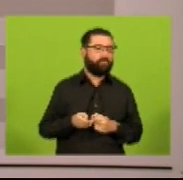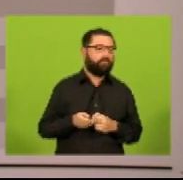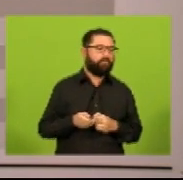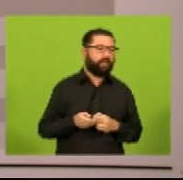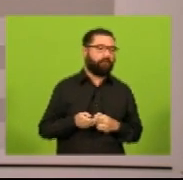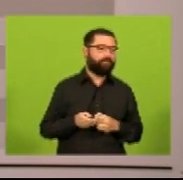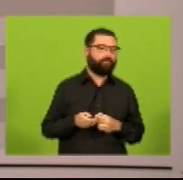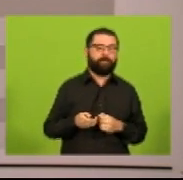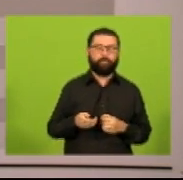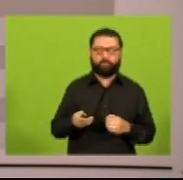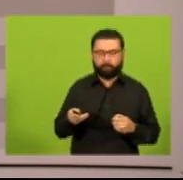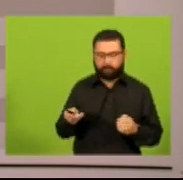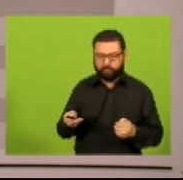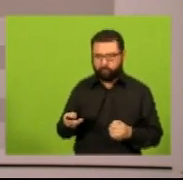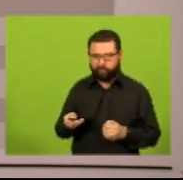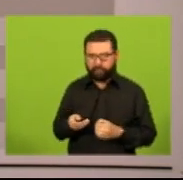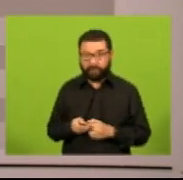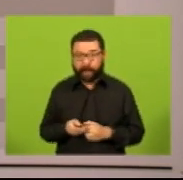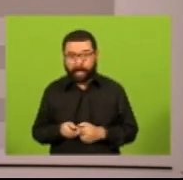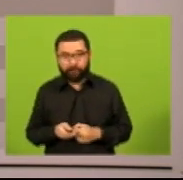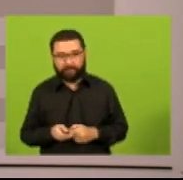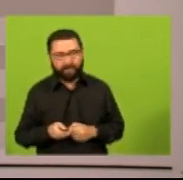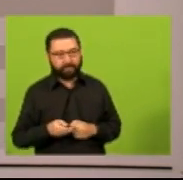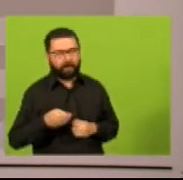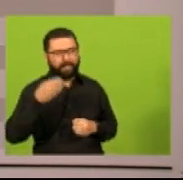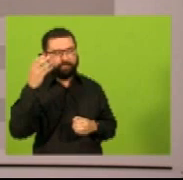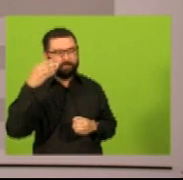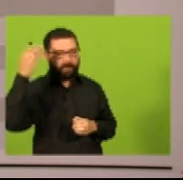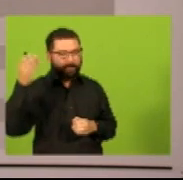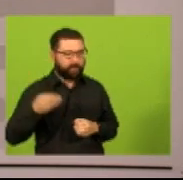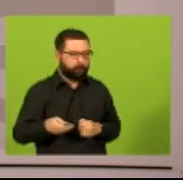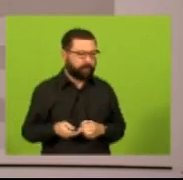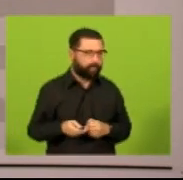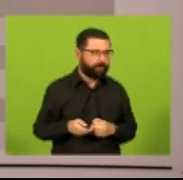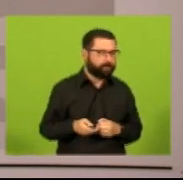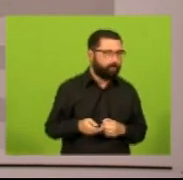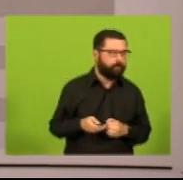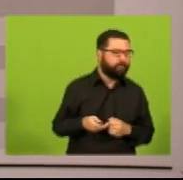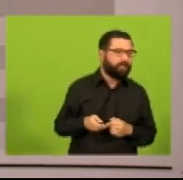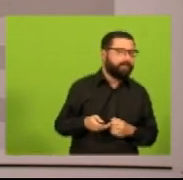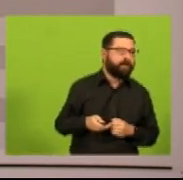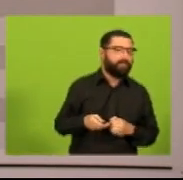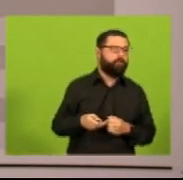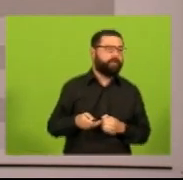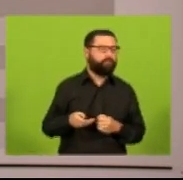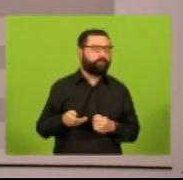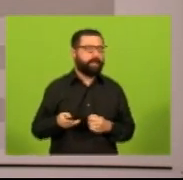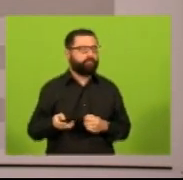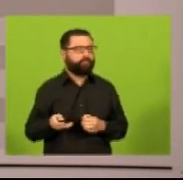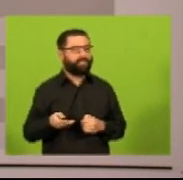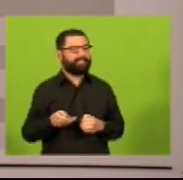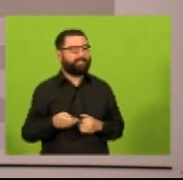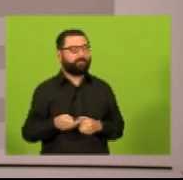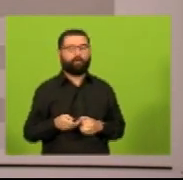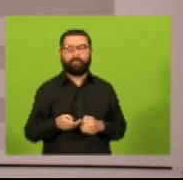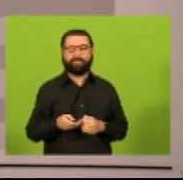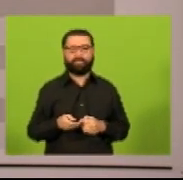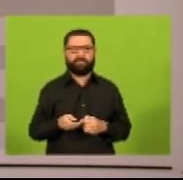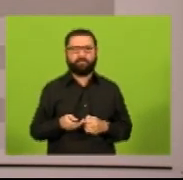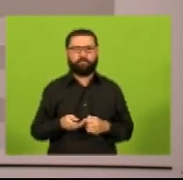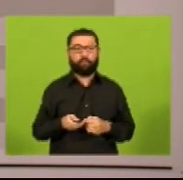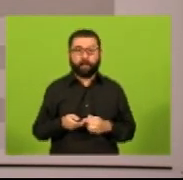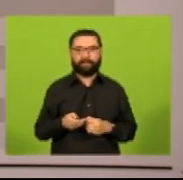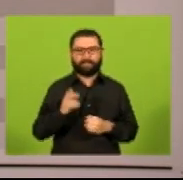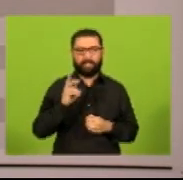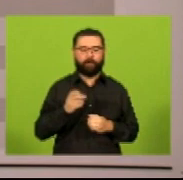1,5 galões por minuto o verde claro, então aquele verde race é um pouquinho mais escuro, e o bico preto vai ser